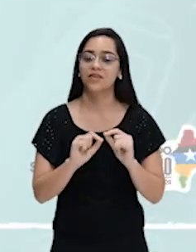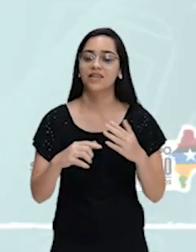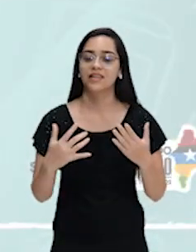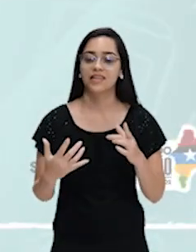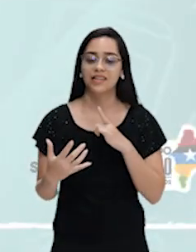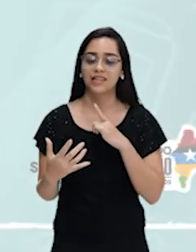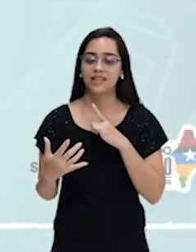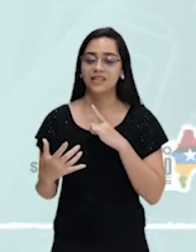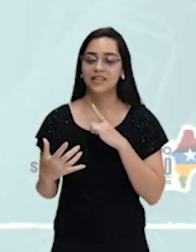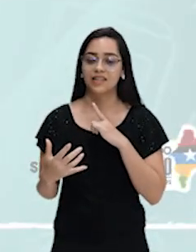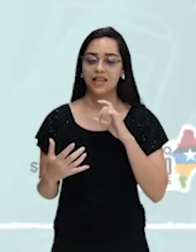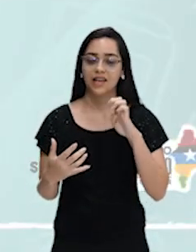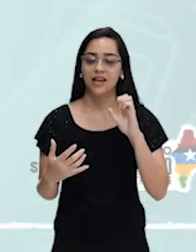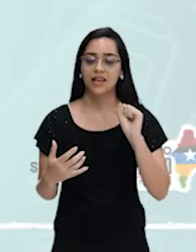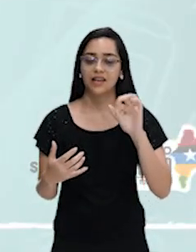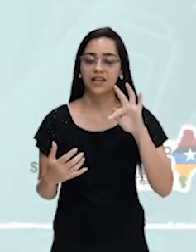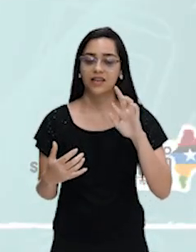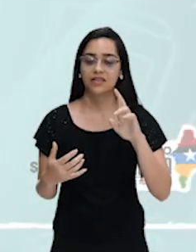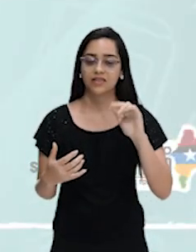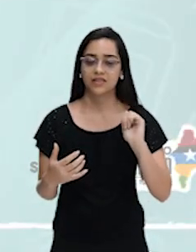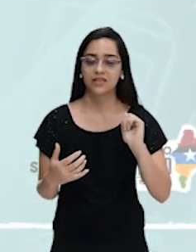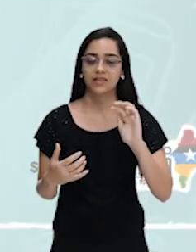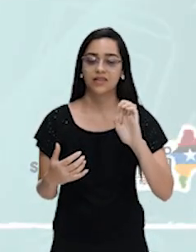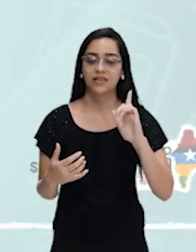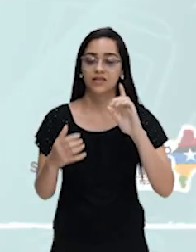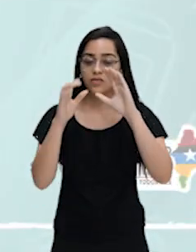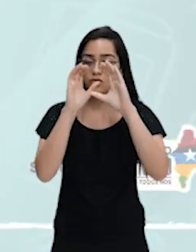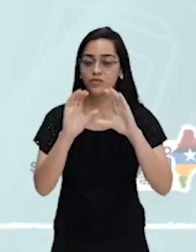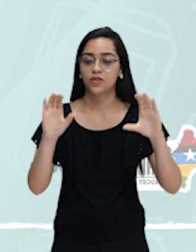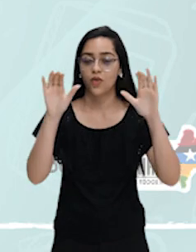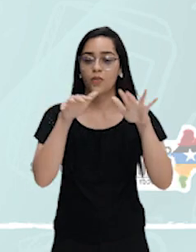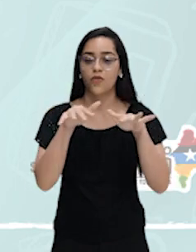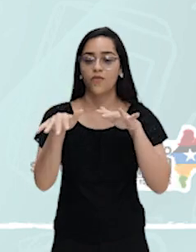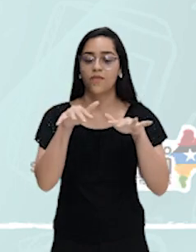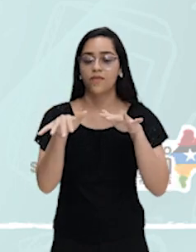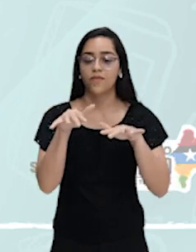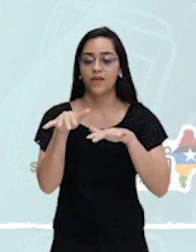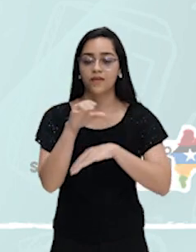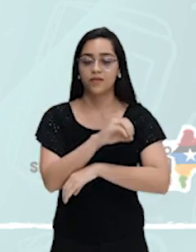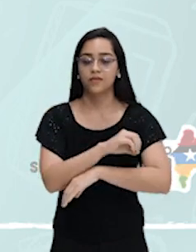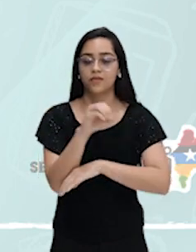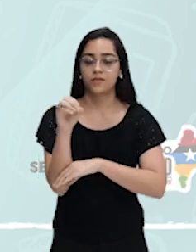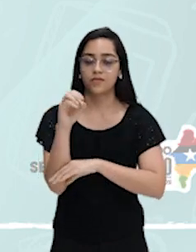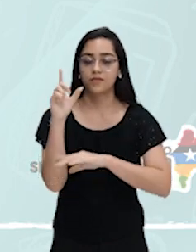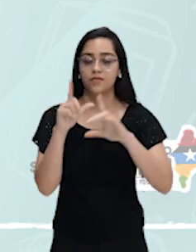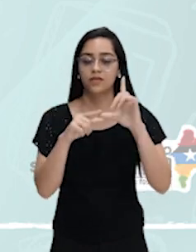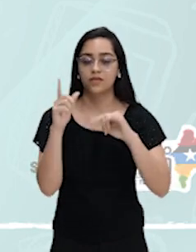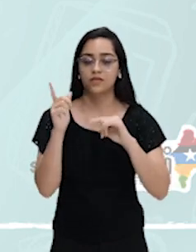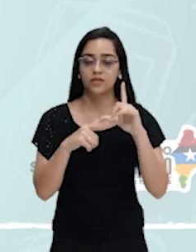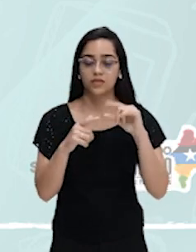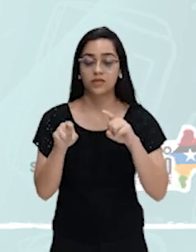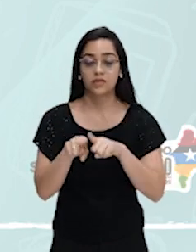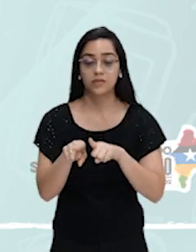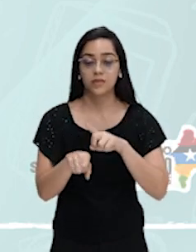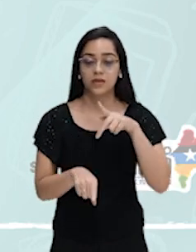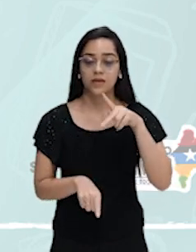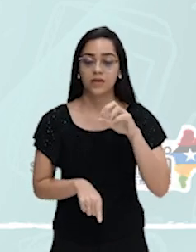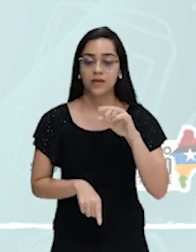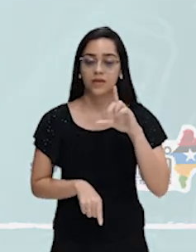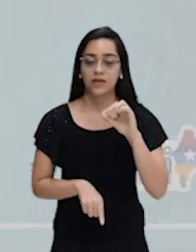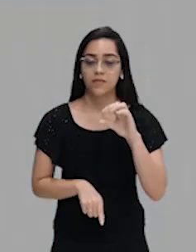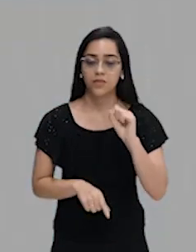a esfera celeste, movimento diurno das estrelas e polos celestes. Ok?